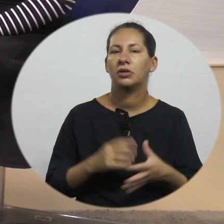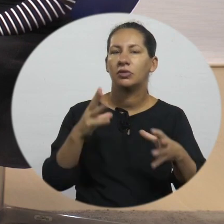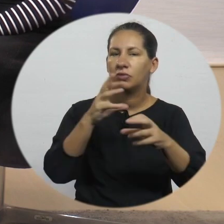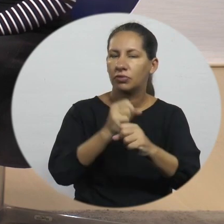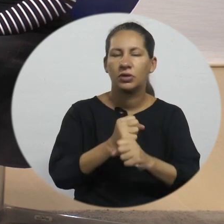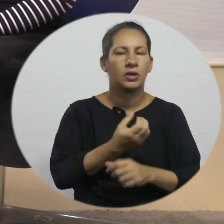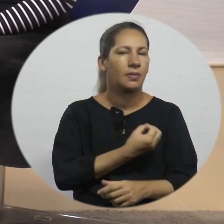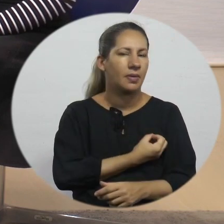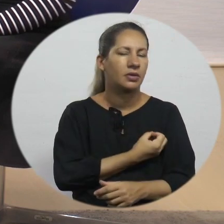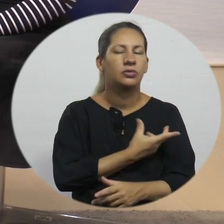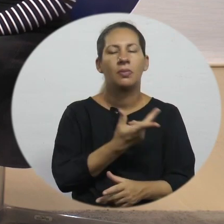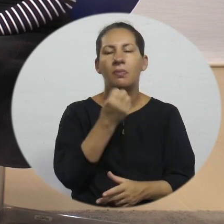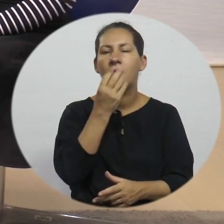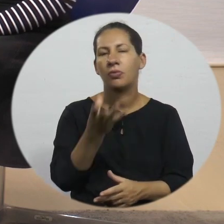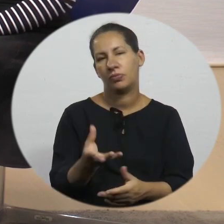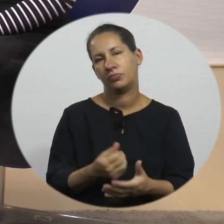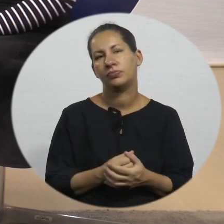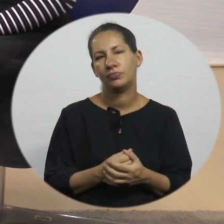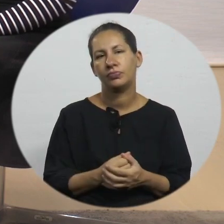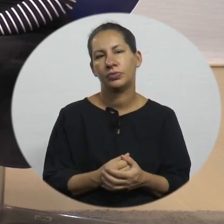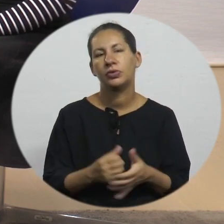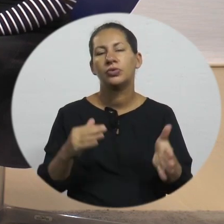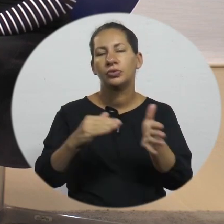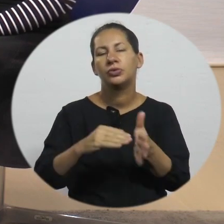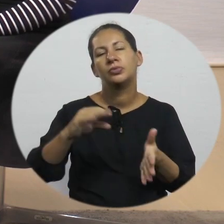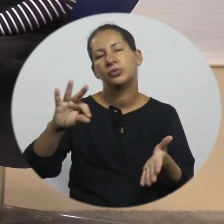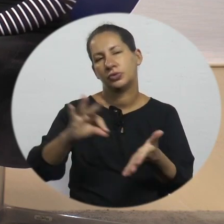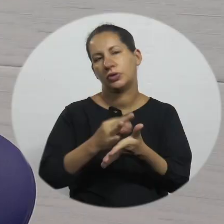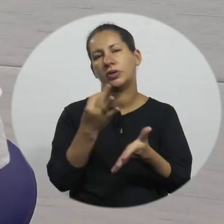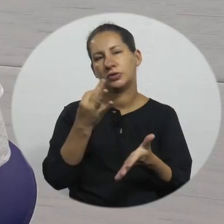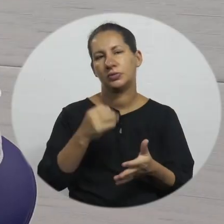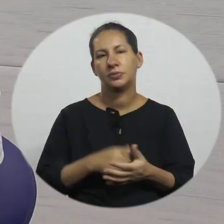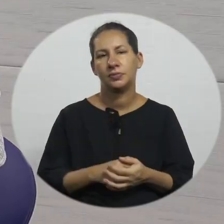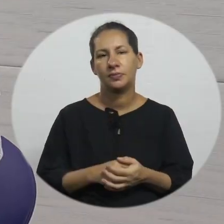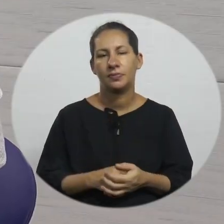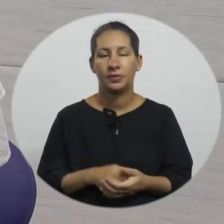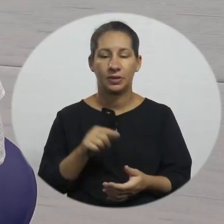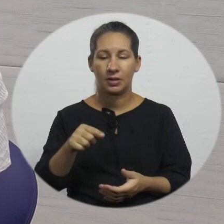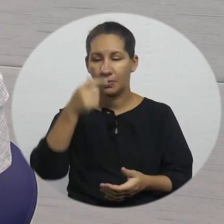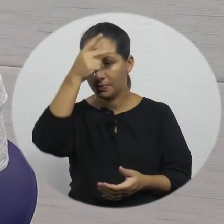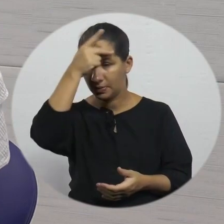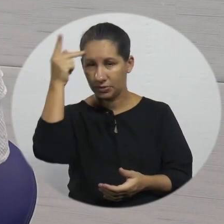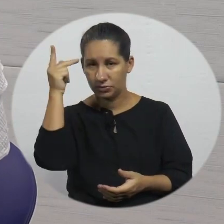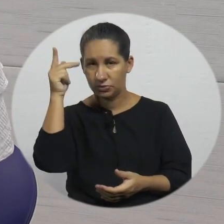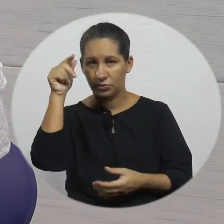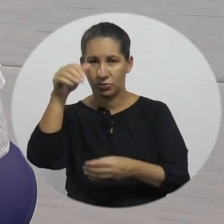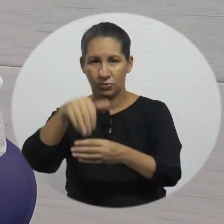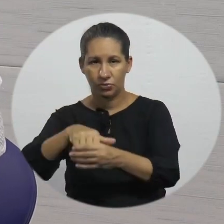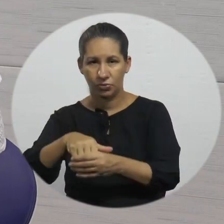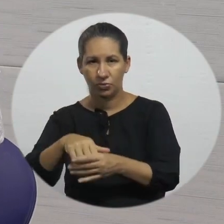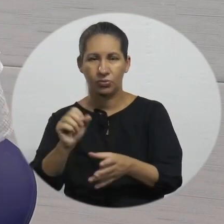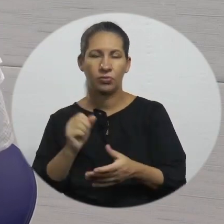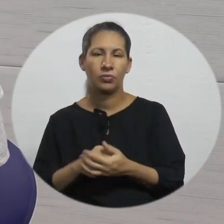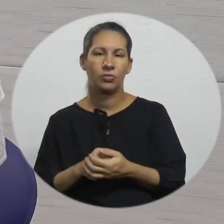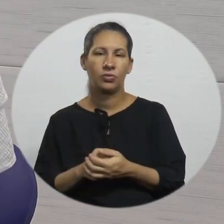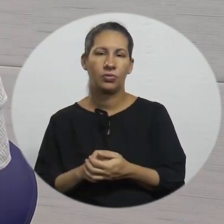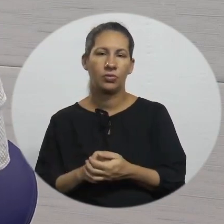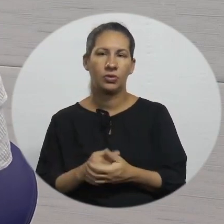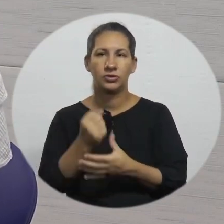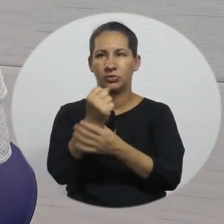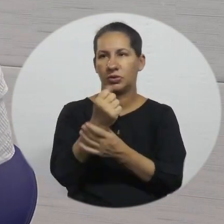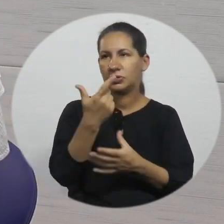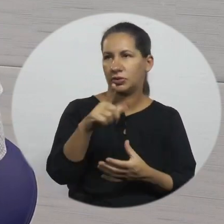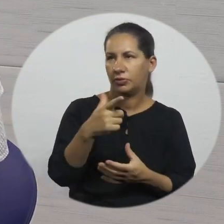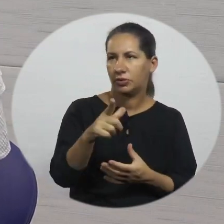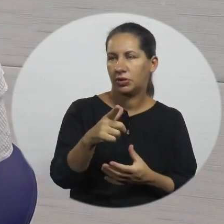do quantitativo máximo de atendimento nos últimos dias do final do alistamento. Então, aquele eleitor que procurar os últimos dias não tem a